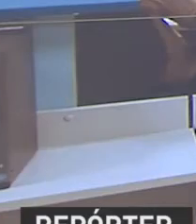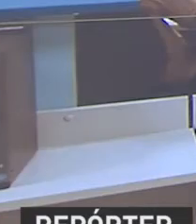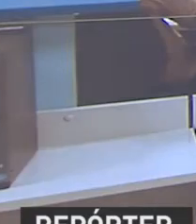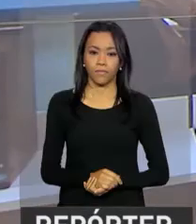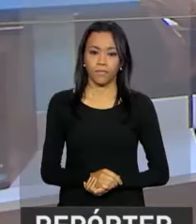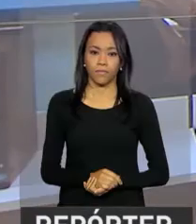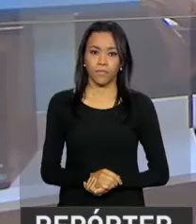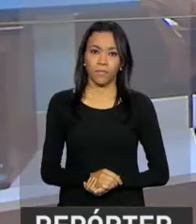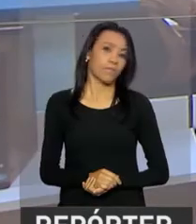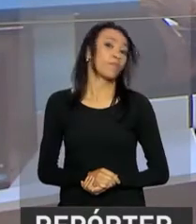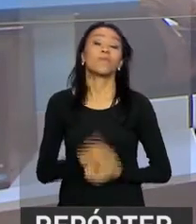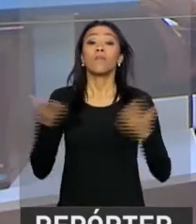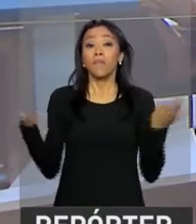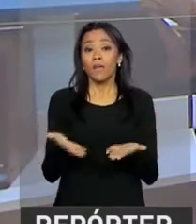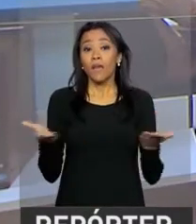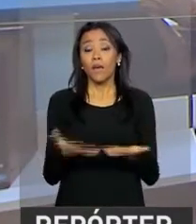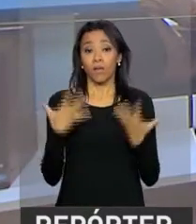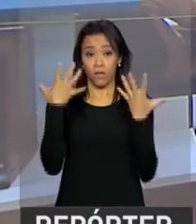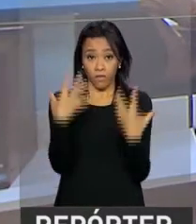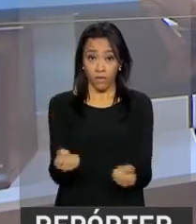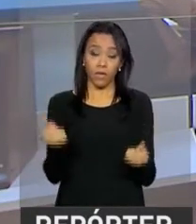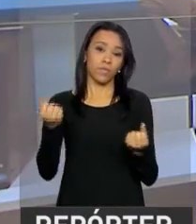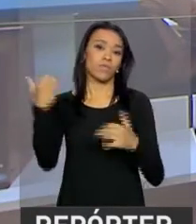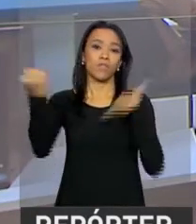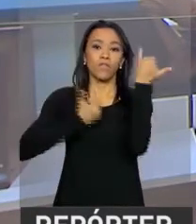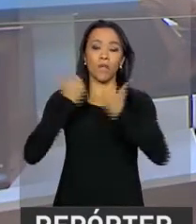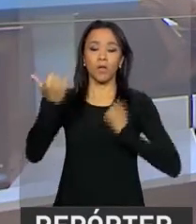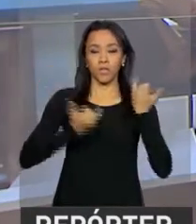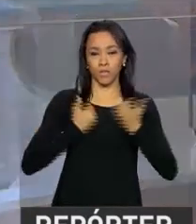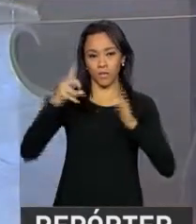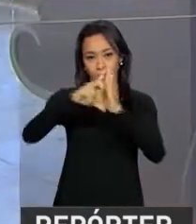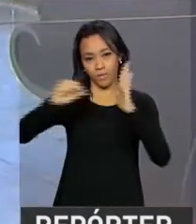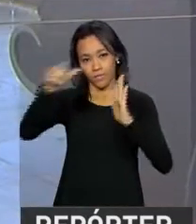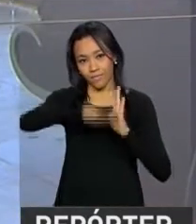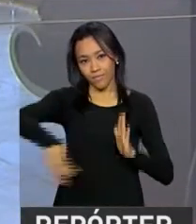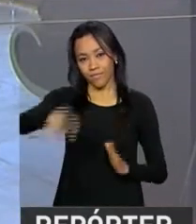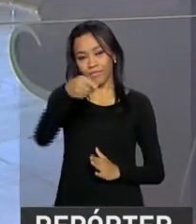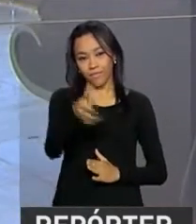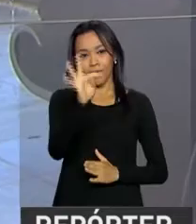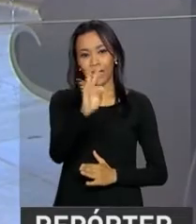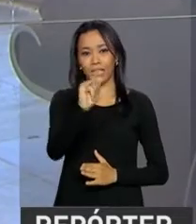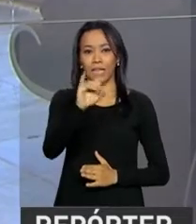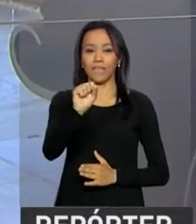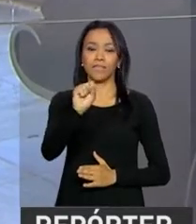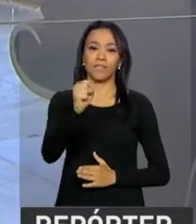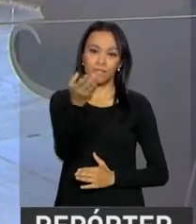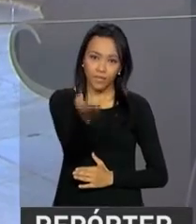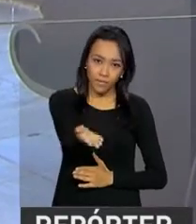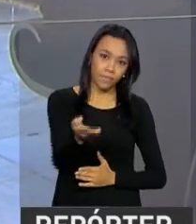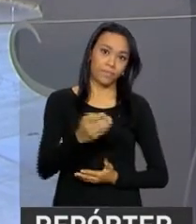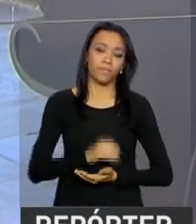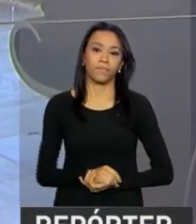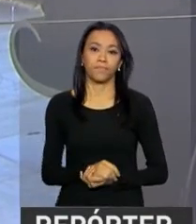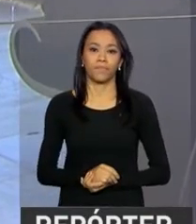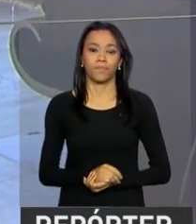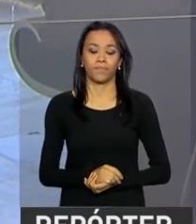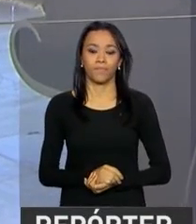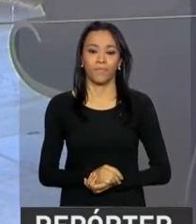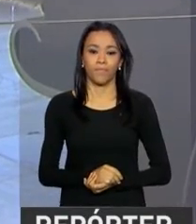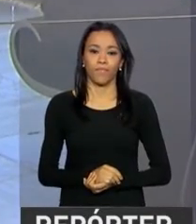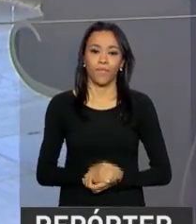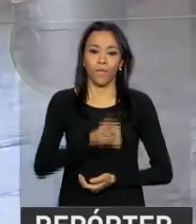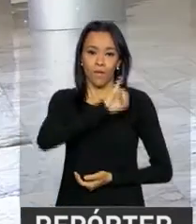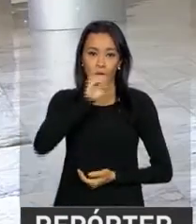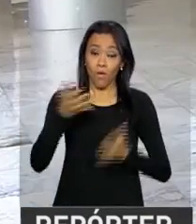que agora vamos às informações do palácio do planalto com repórteres há dias lá isso olá josé